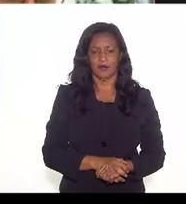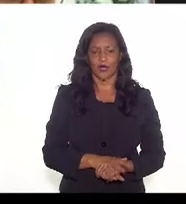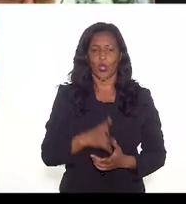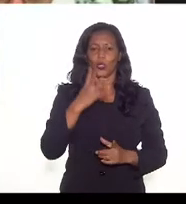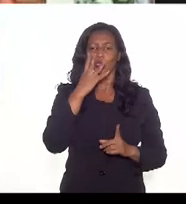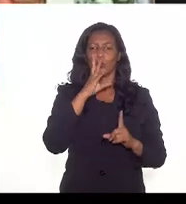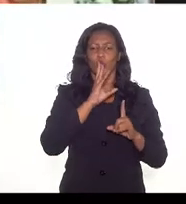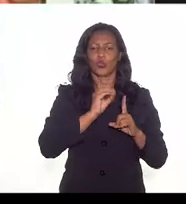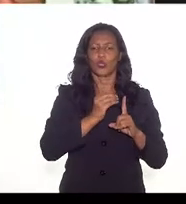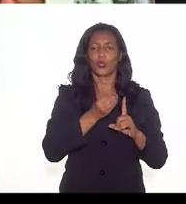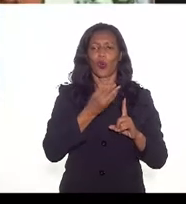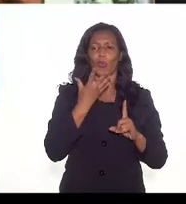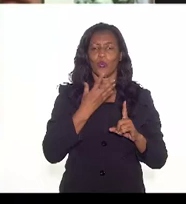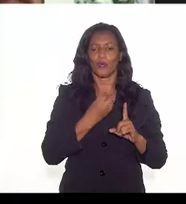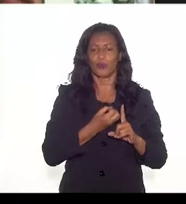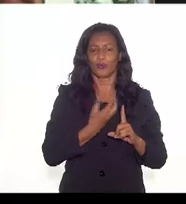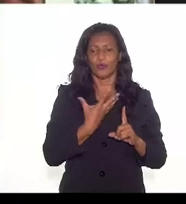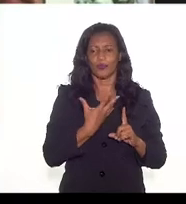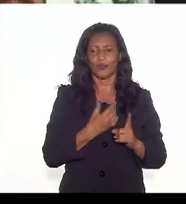Está sem som, André?